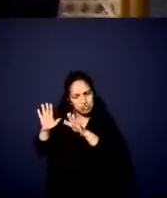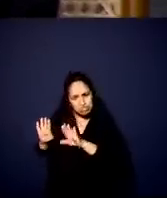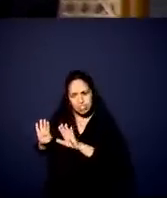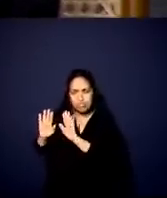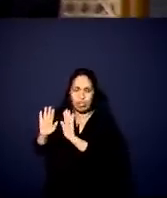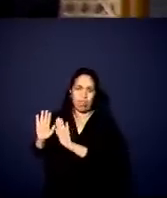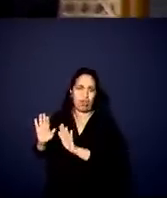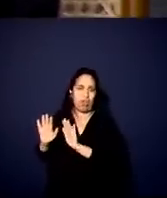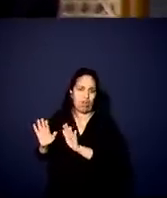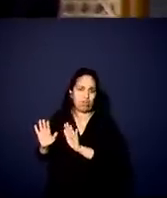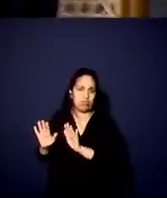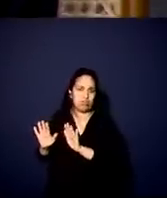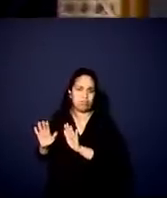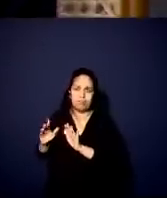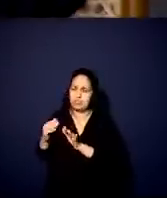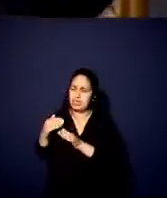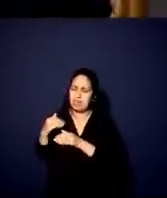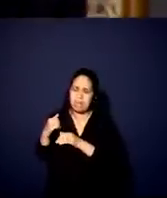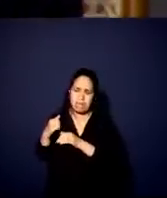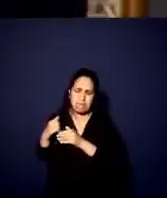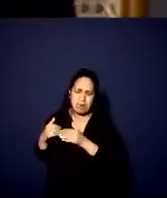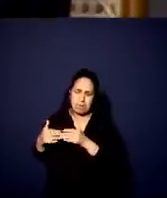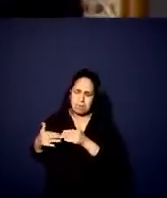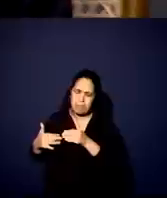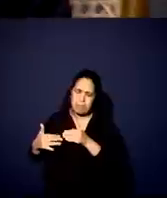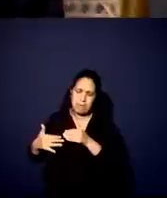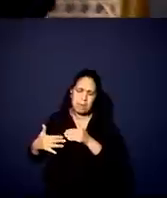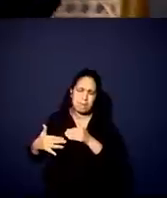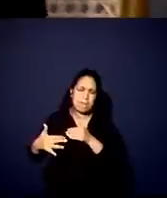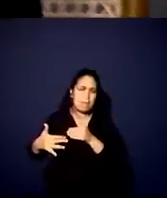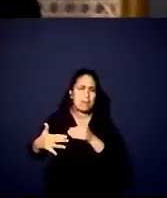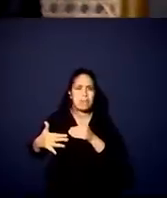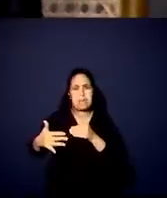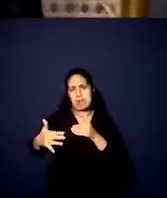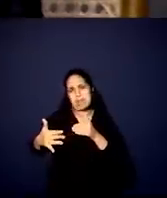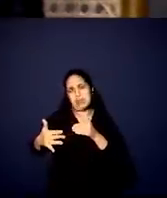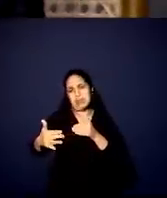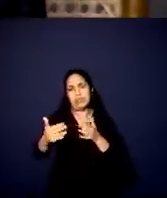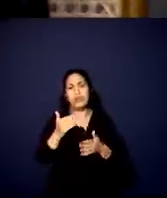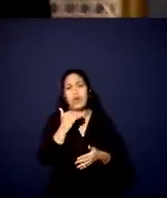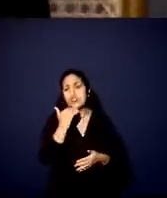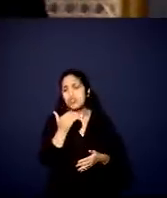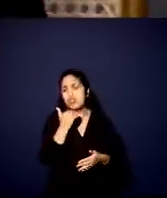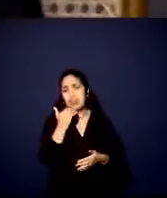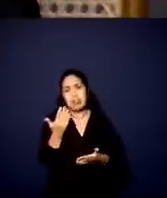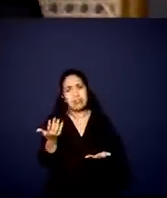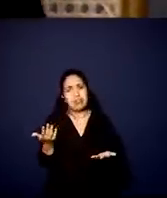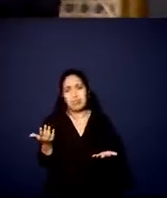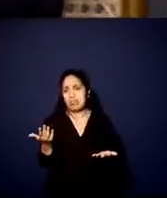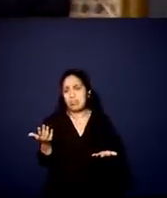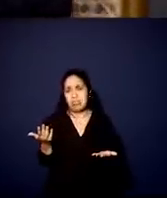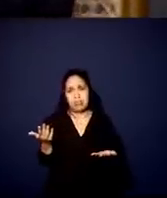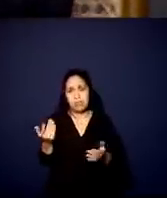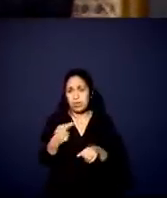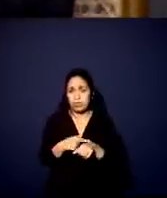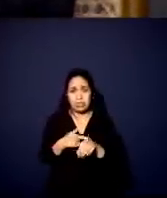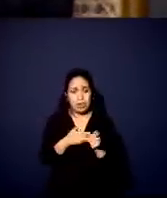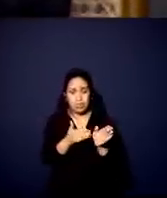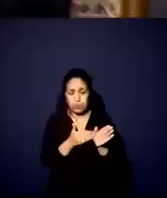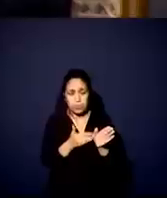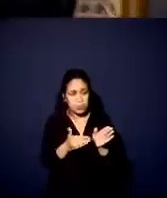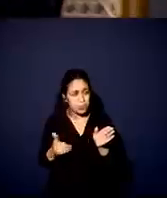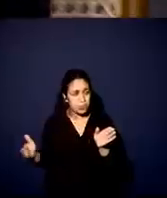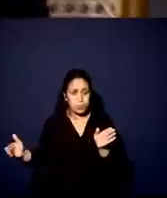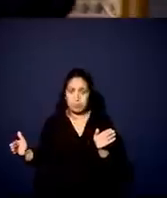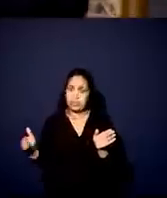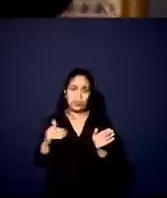no patamar insuficiente durante muito tempo no patamar insuficiente não adianta você deixar por tempo nenhum que você Estenda